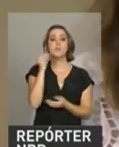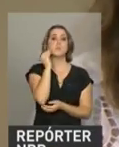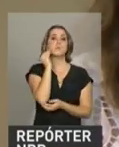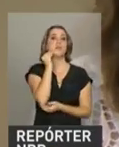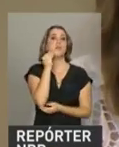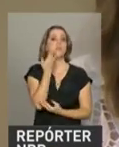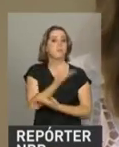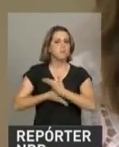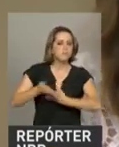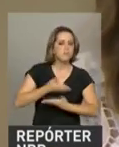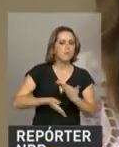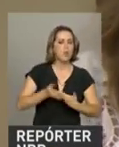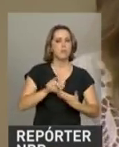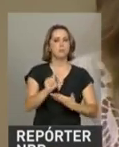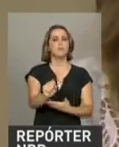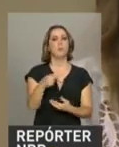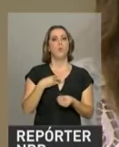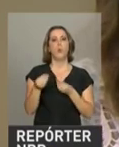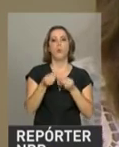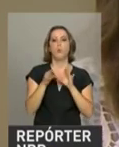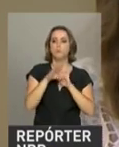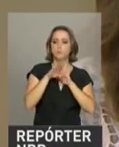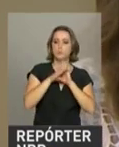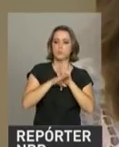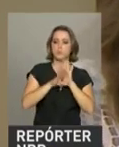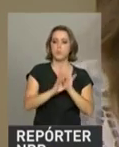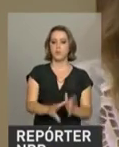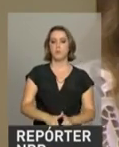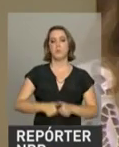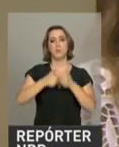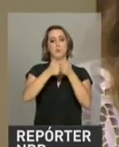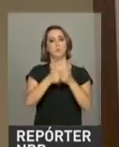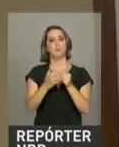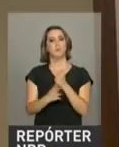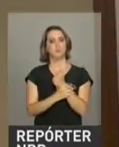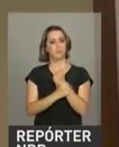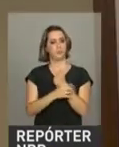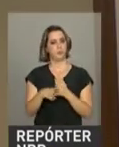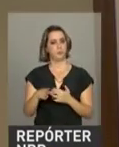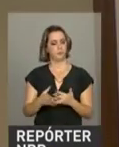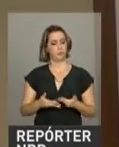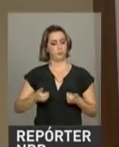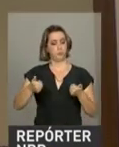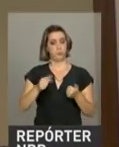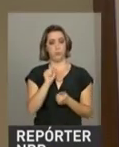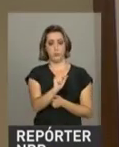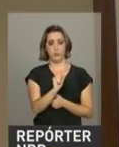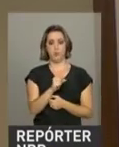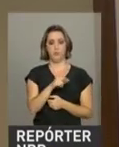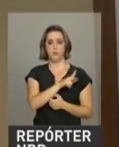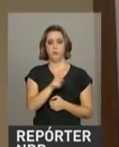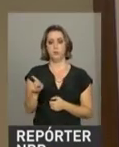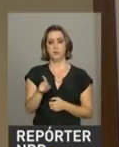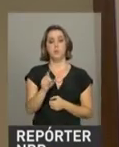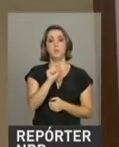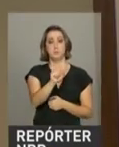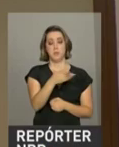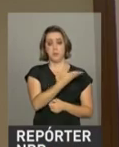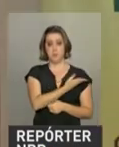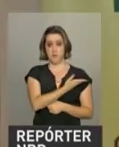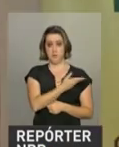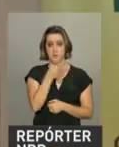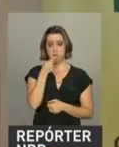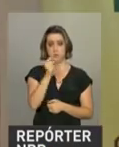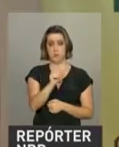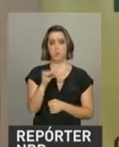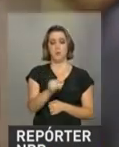experiências sobre a implantação desses processos para melhorar a qualidade e segurança. A presidente da Câmara destaca a importância da participação